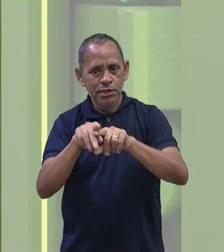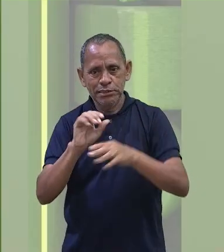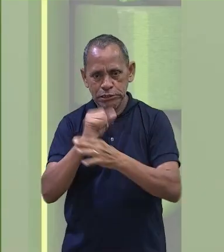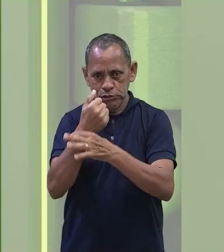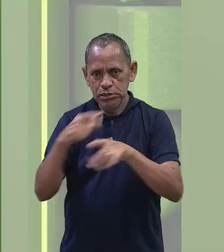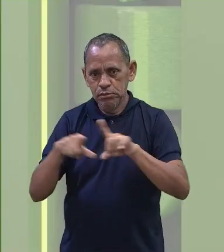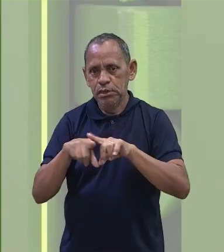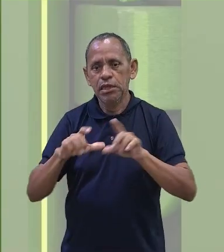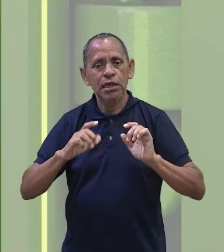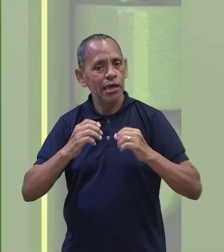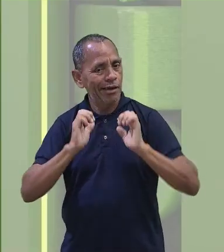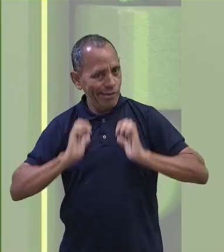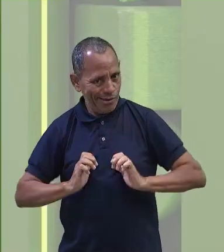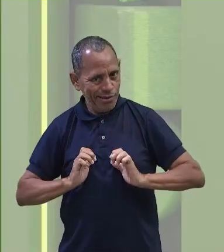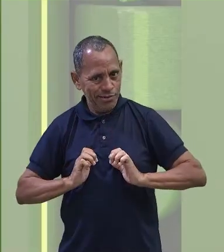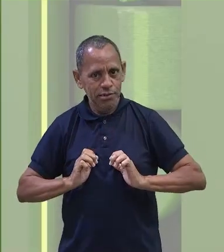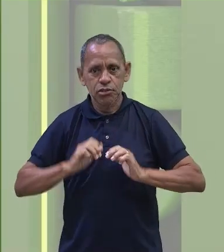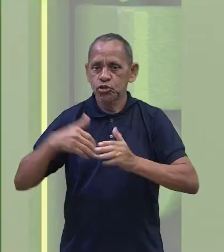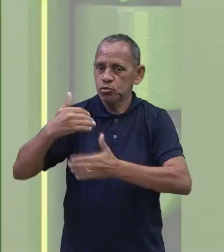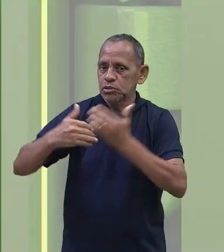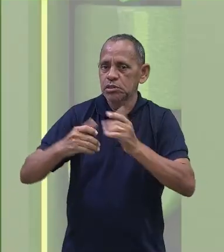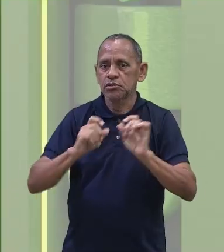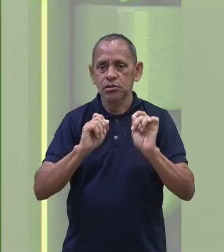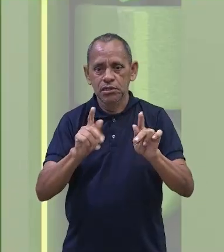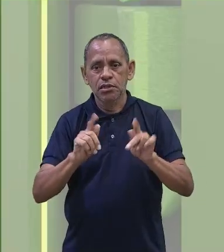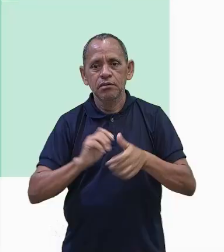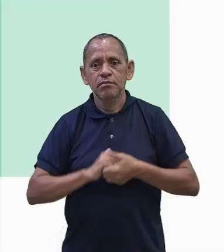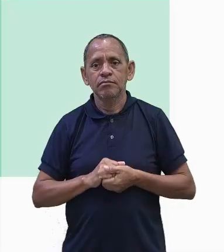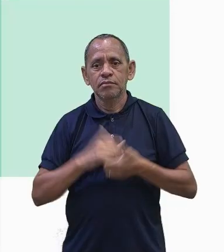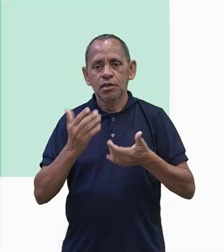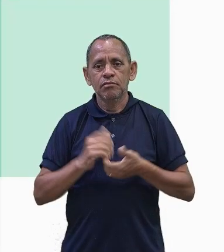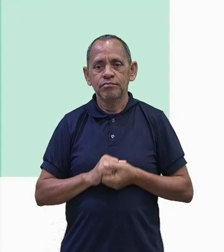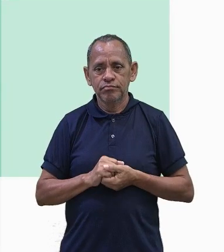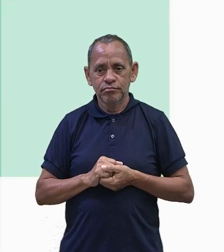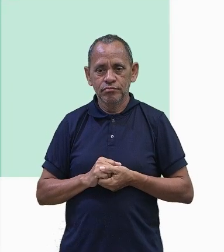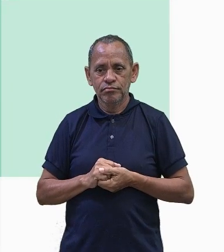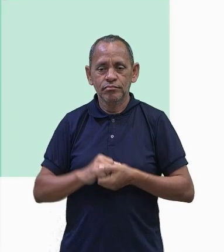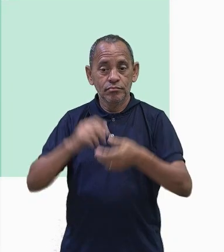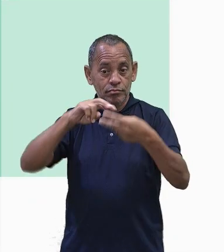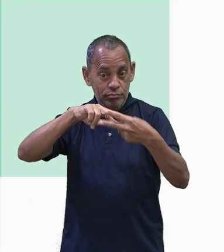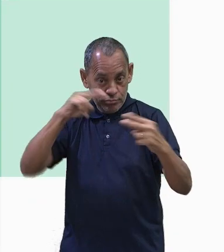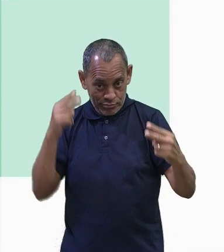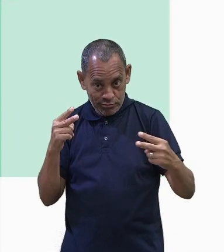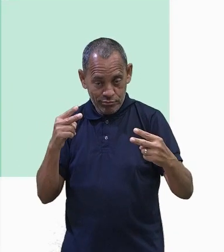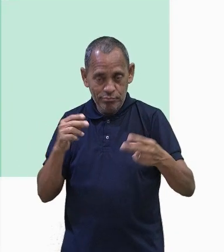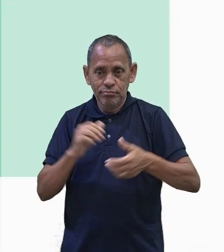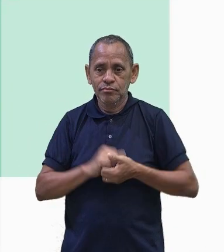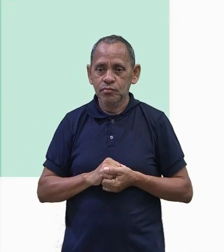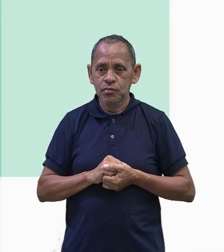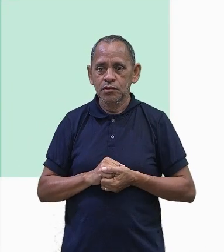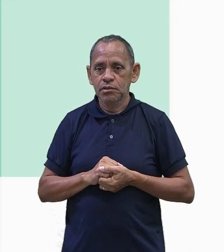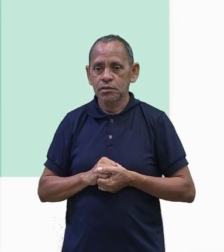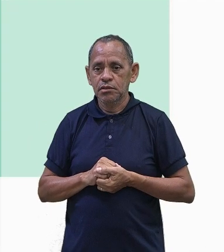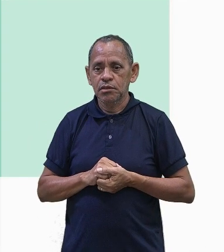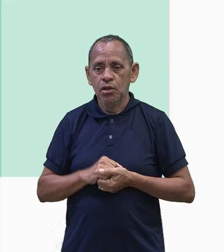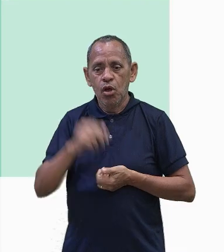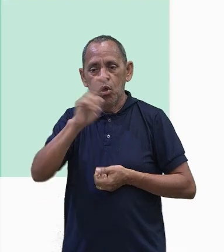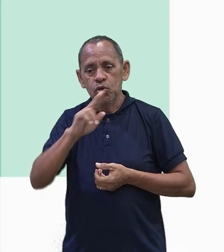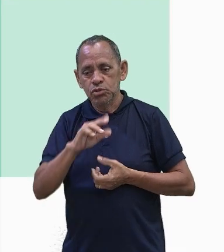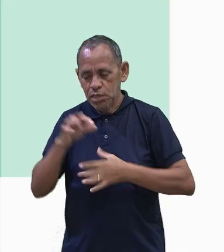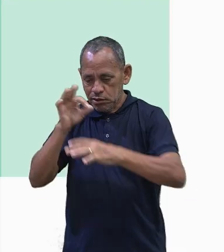ética do processo. Então, a engenharia genética ela é aplicada, vejam só, na agricultura,